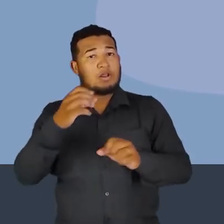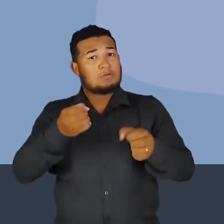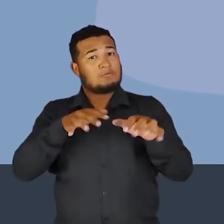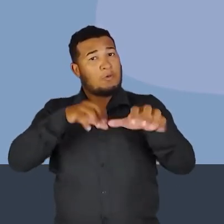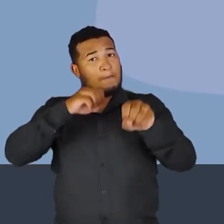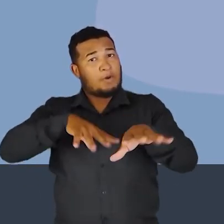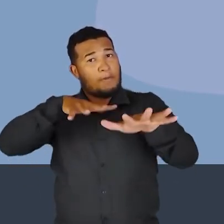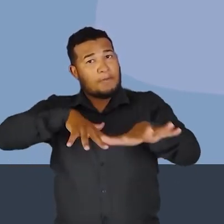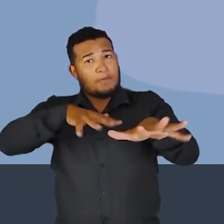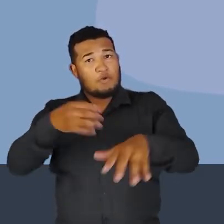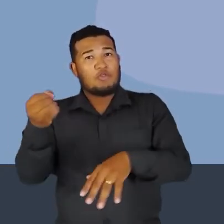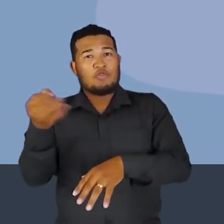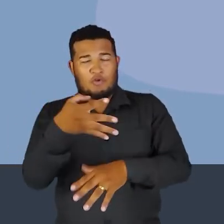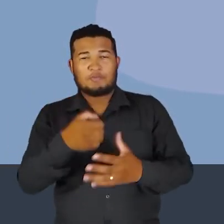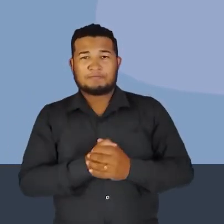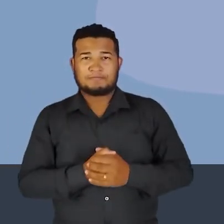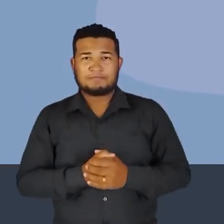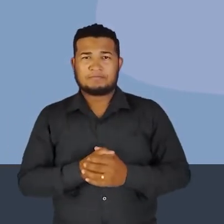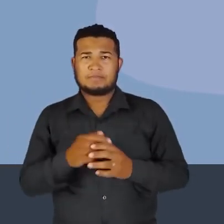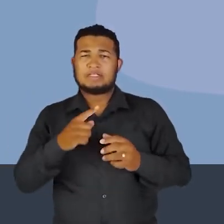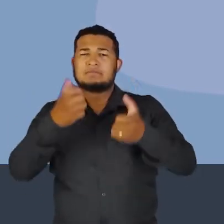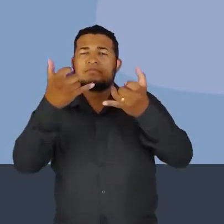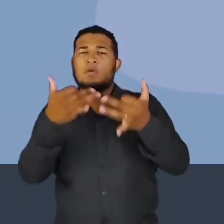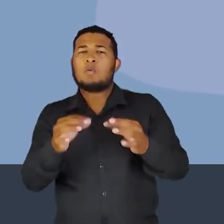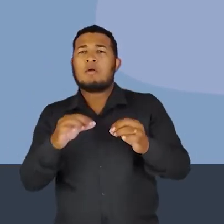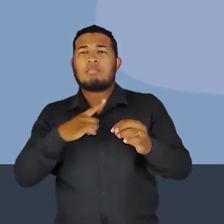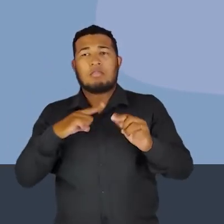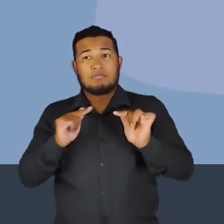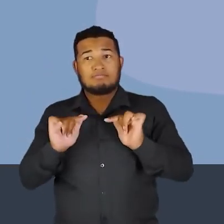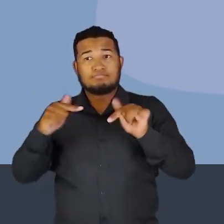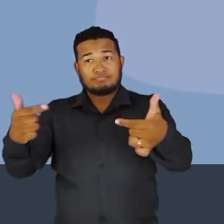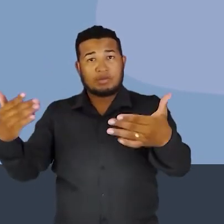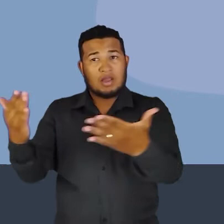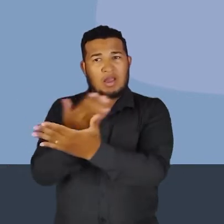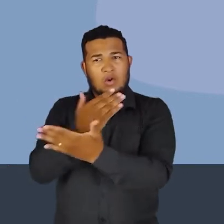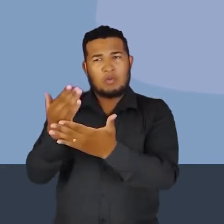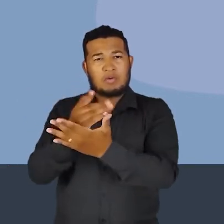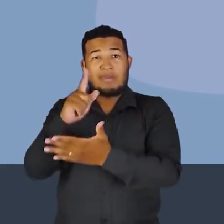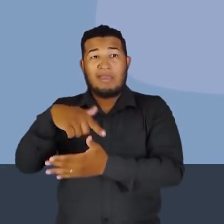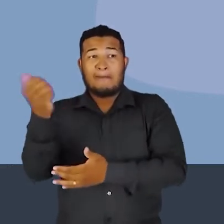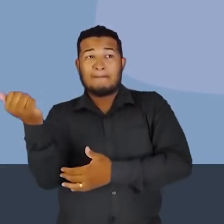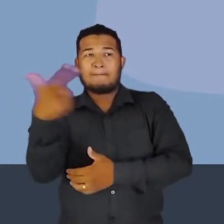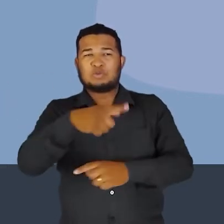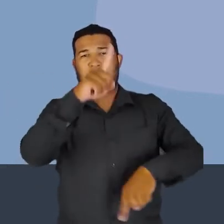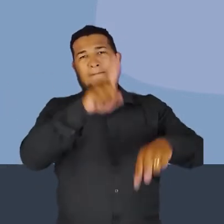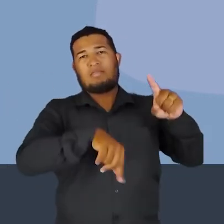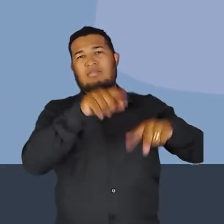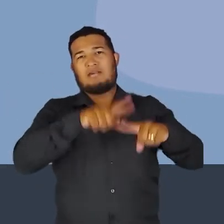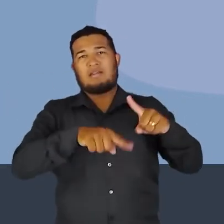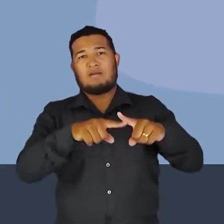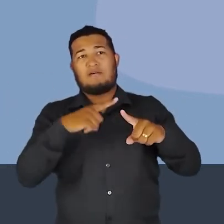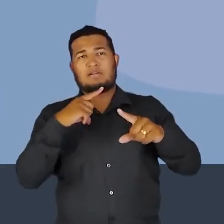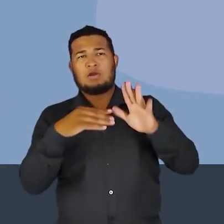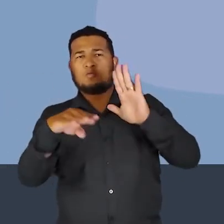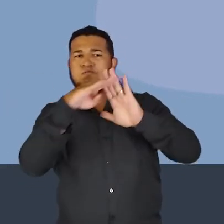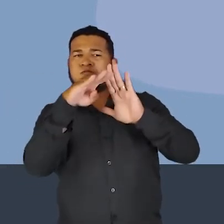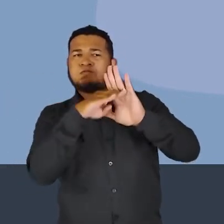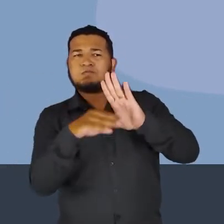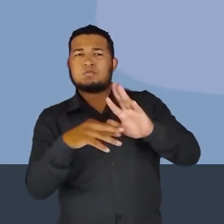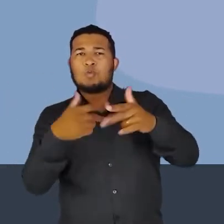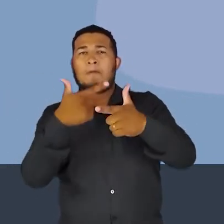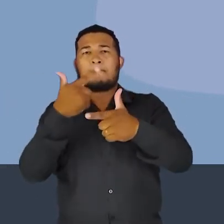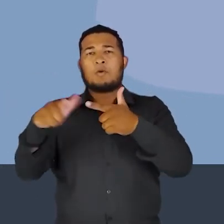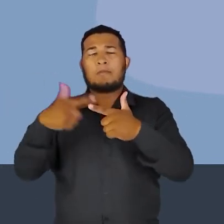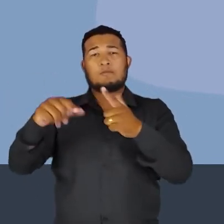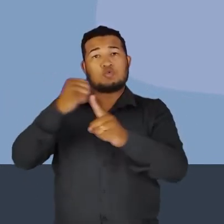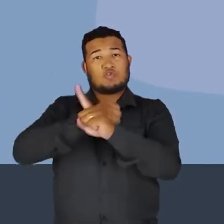sociais. Então, ele vai falar o seguinte, há ações que transcendem demandas materiais, trazendo para as pautas questões